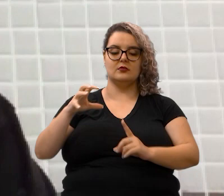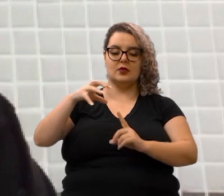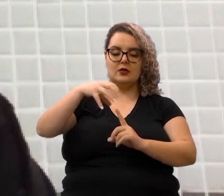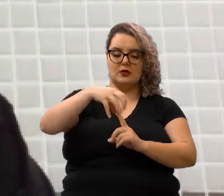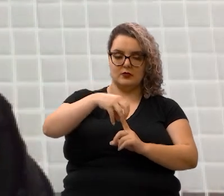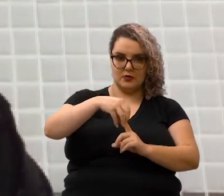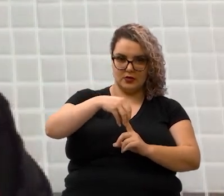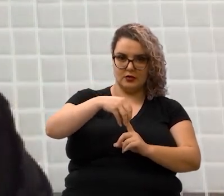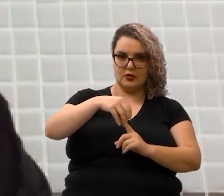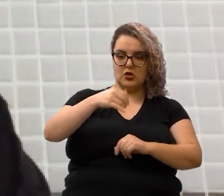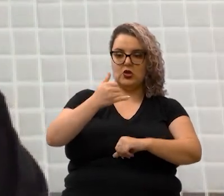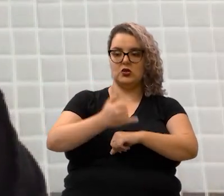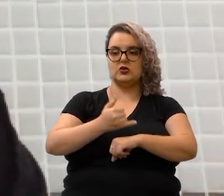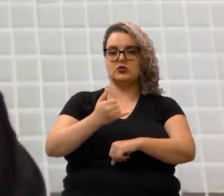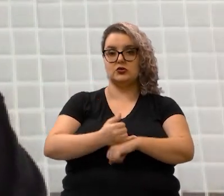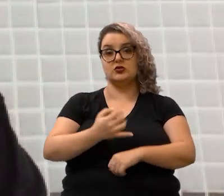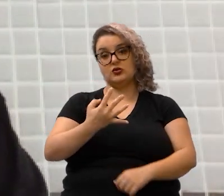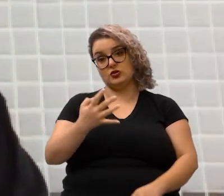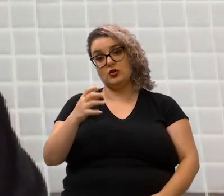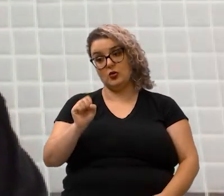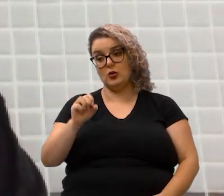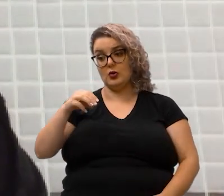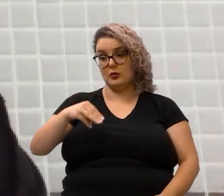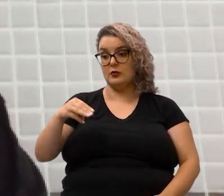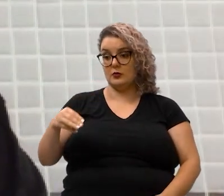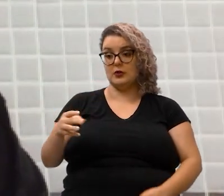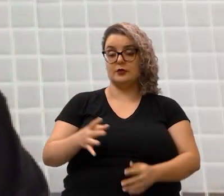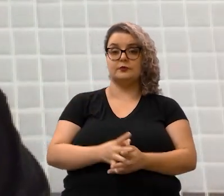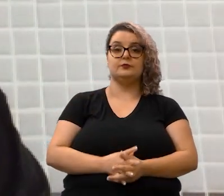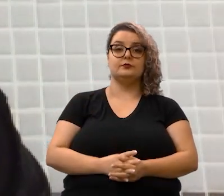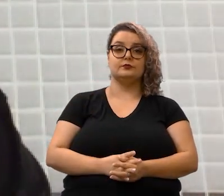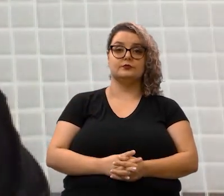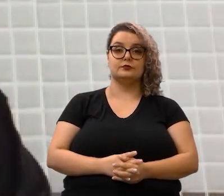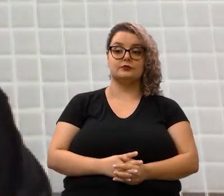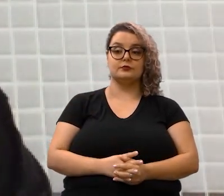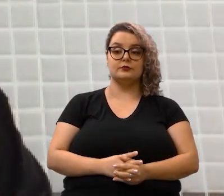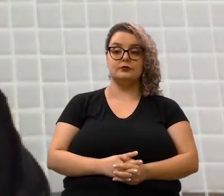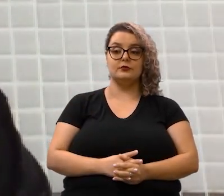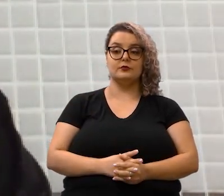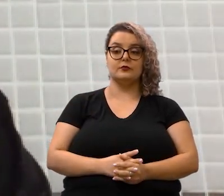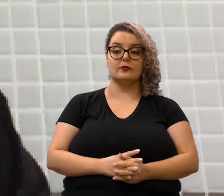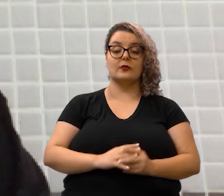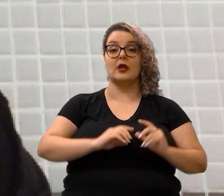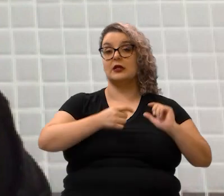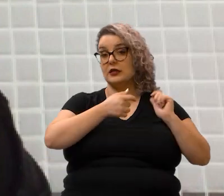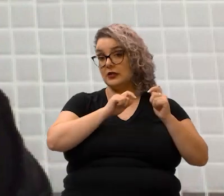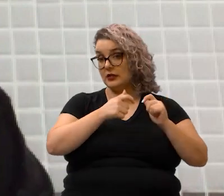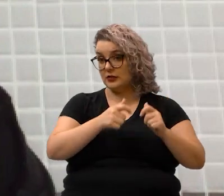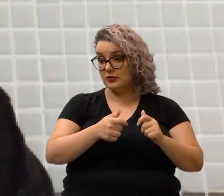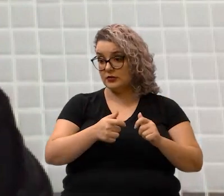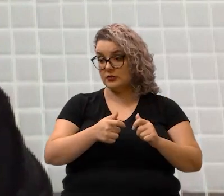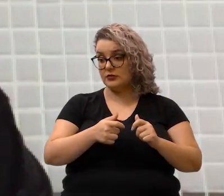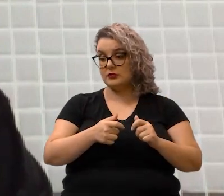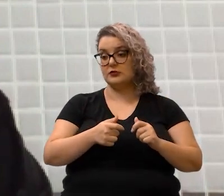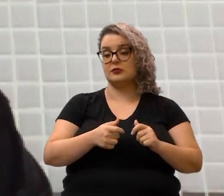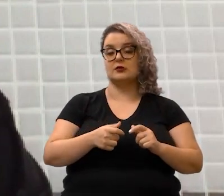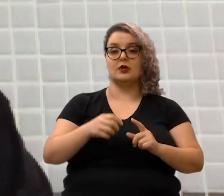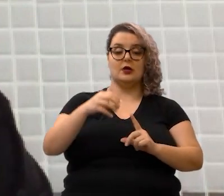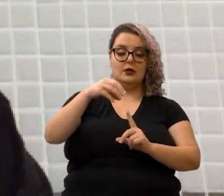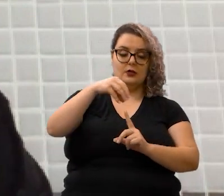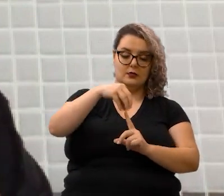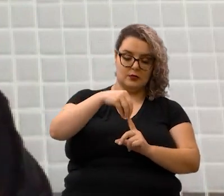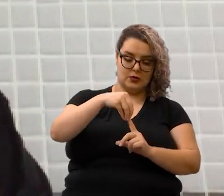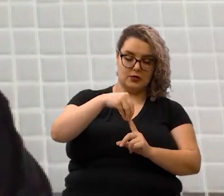recobrir ele com uma peça de metal de 48 milímetros de diâmetro. Enquanto que na prótese convencional, a cabeça que a